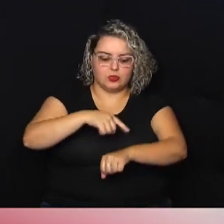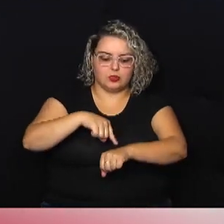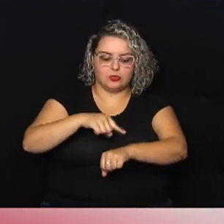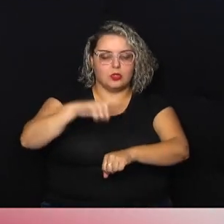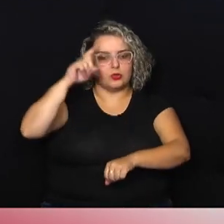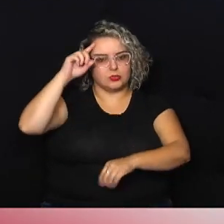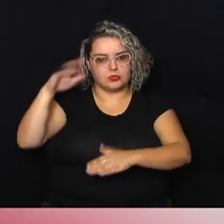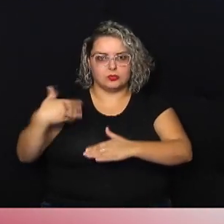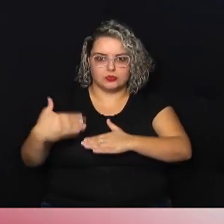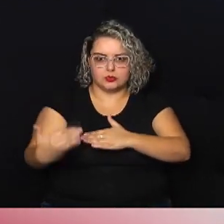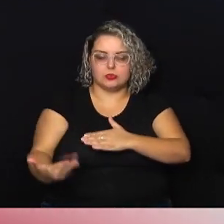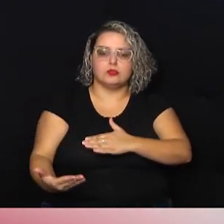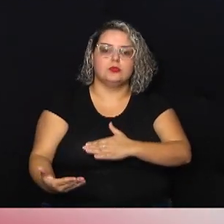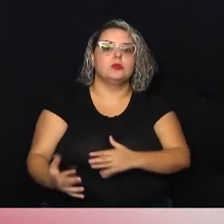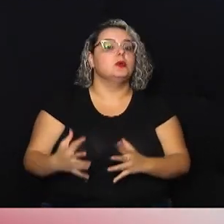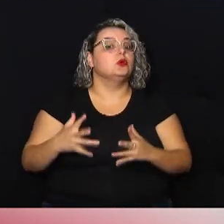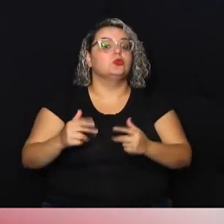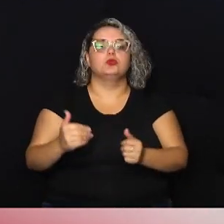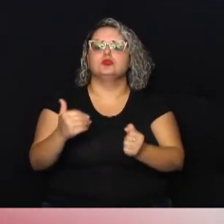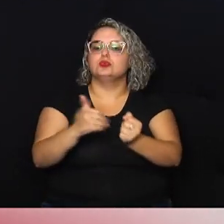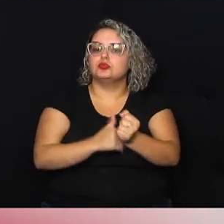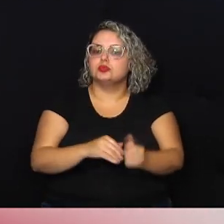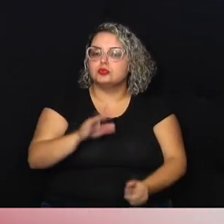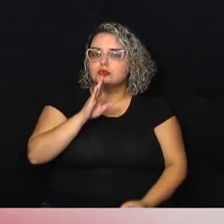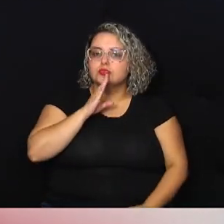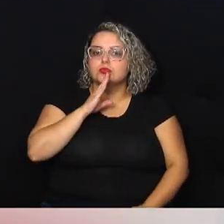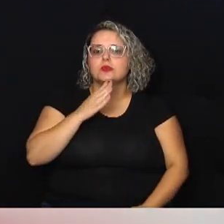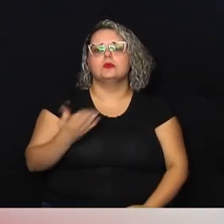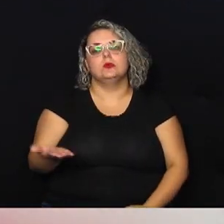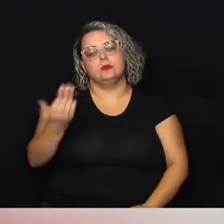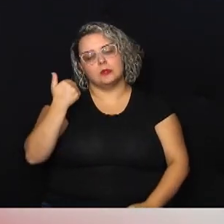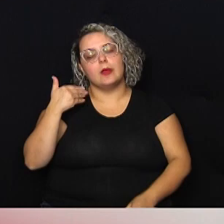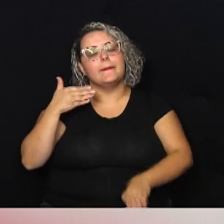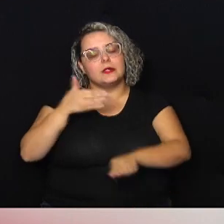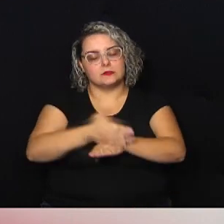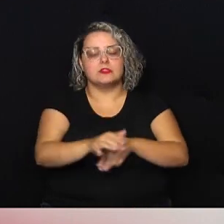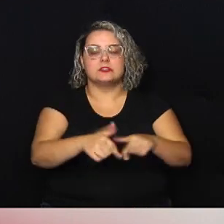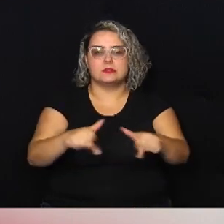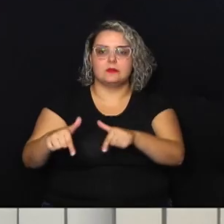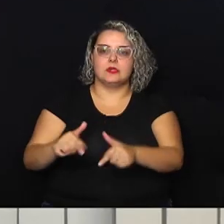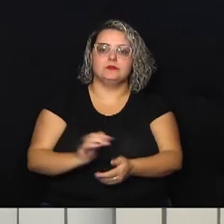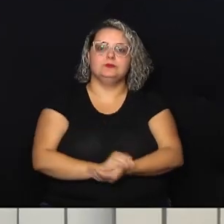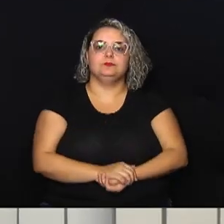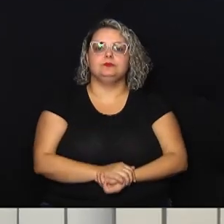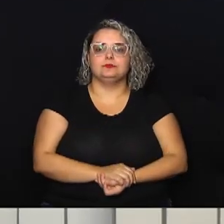e totalmente sigiloso. Venha participar conosco deste trabalho.